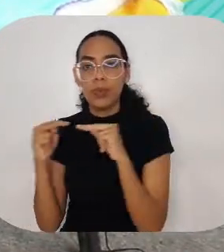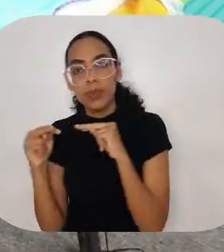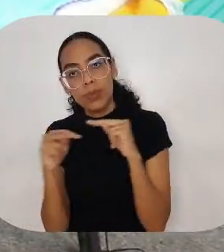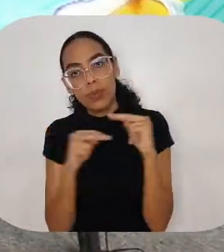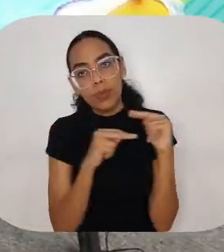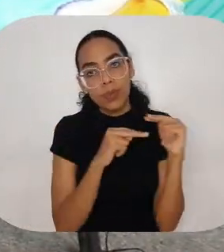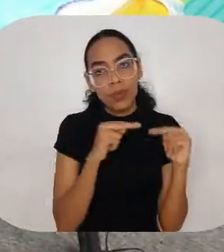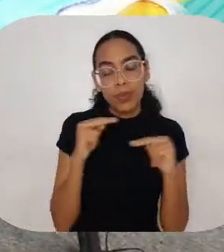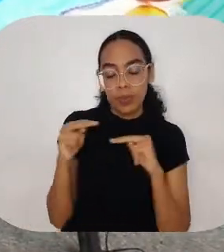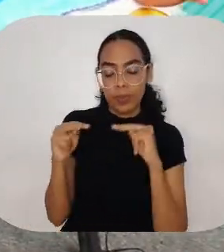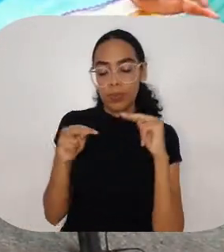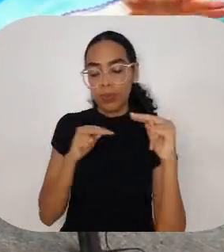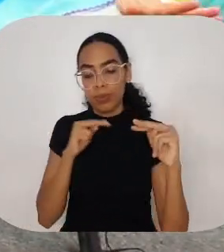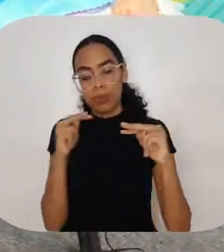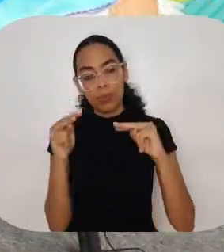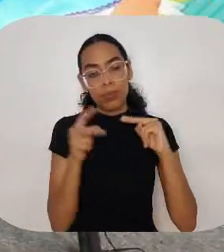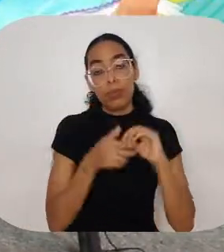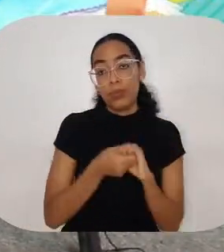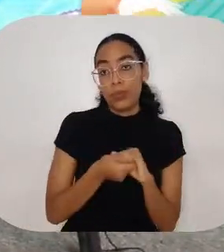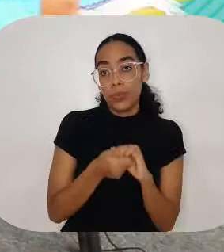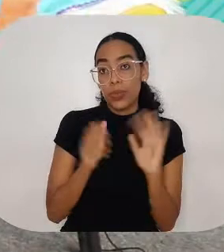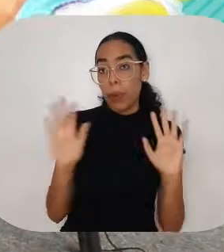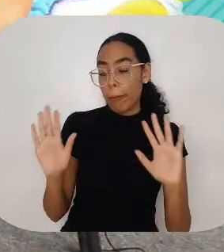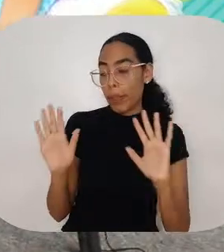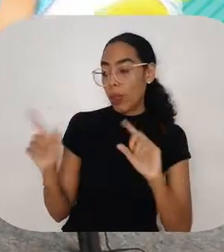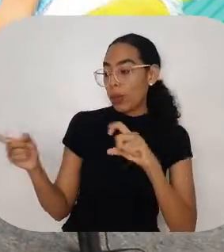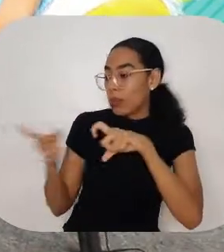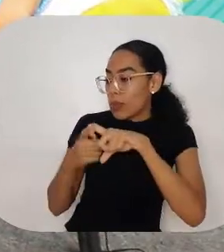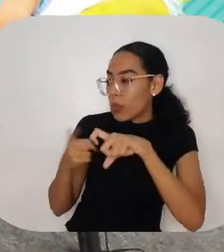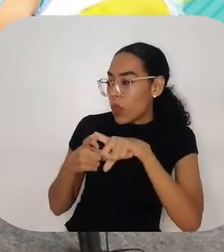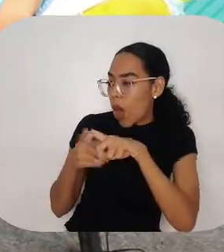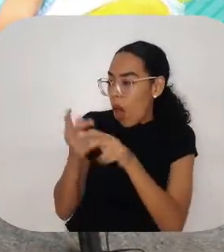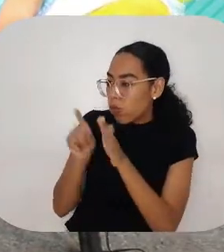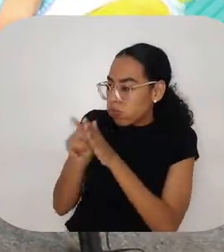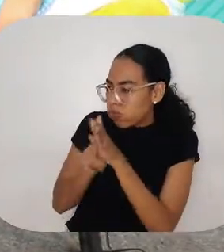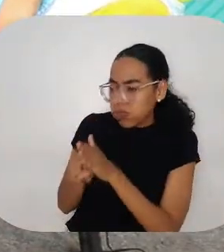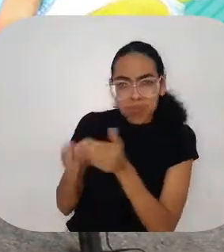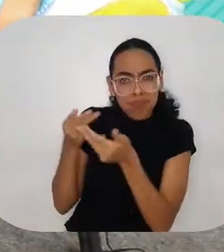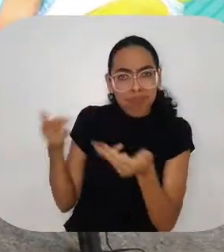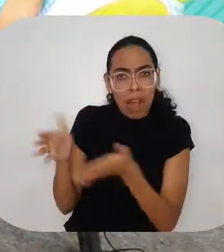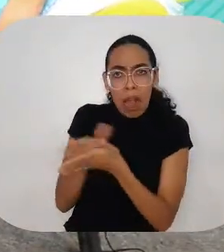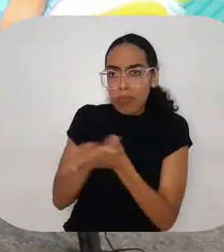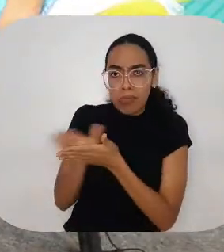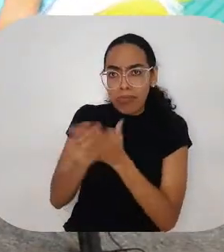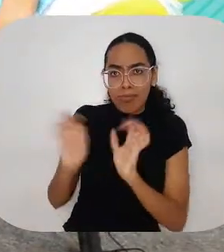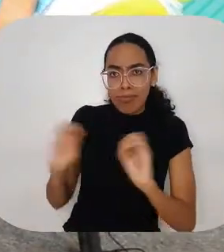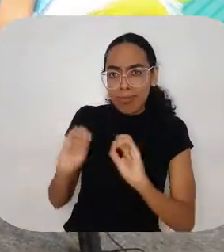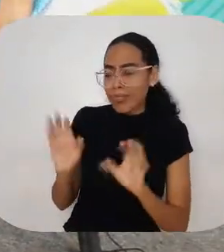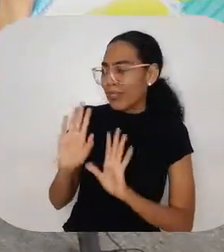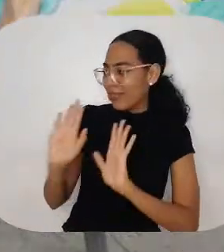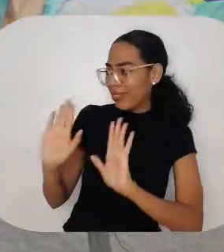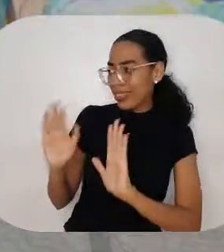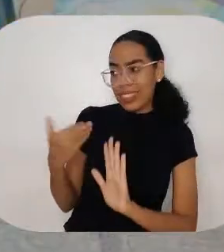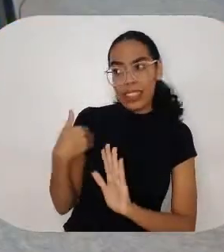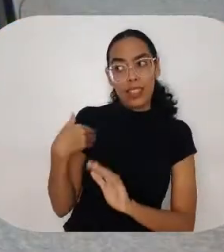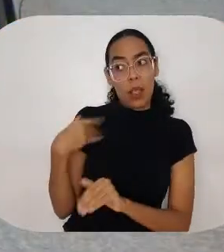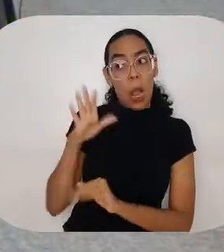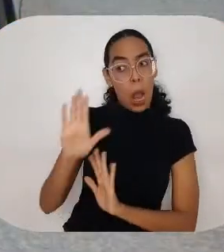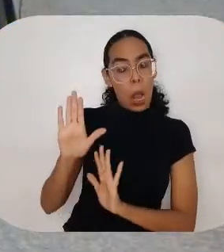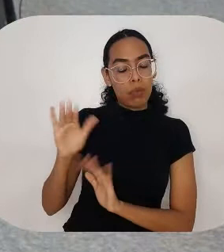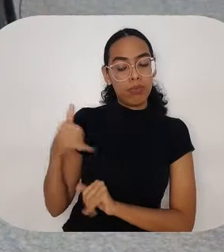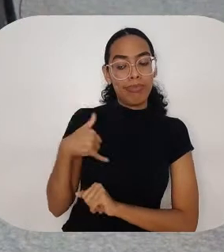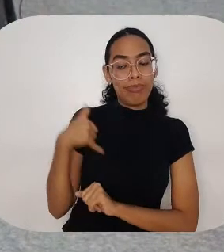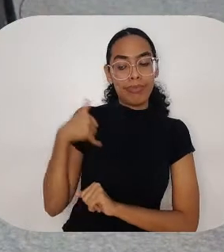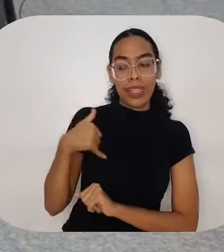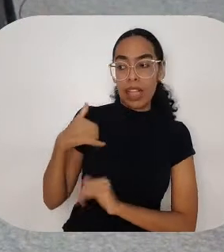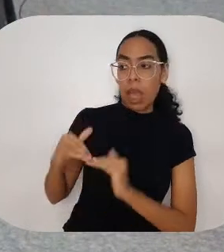Ela só quer, só pensa em namorar. E o doutor nem examina, chamando o pai de lado e diz logo